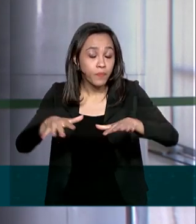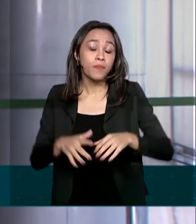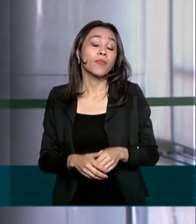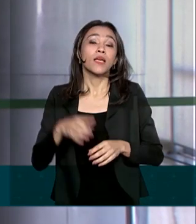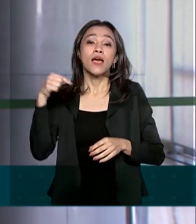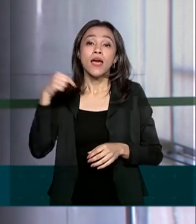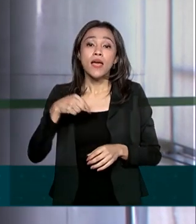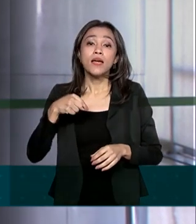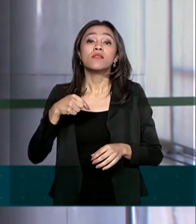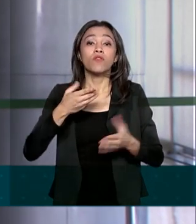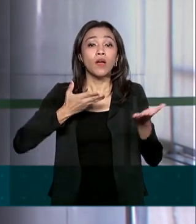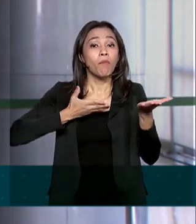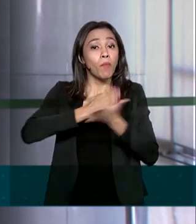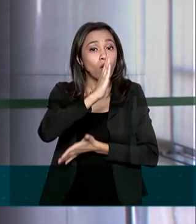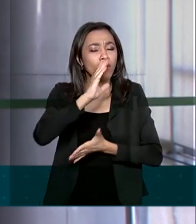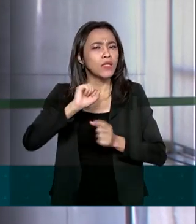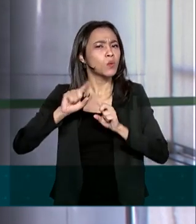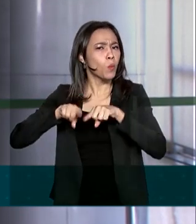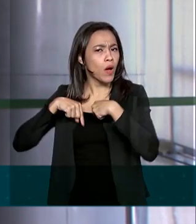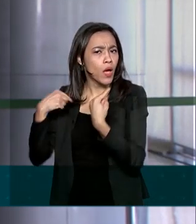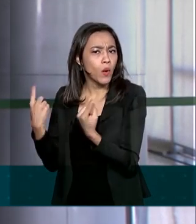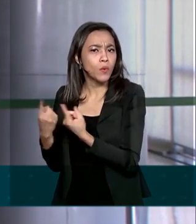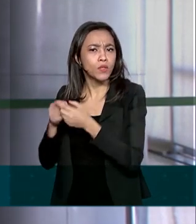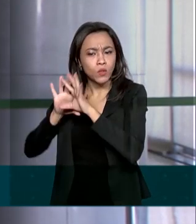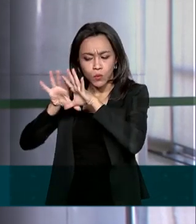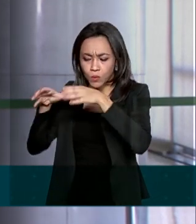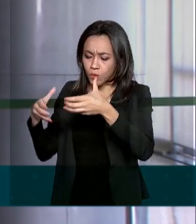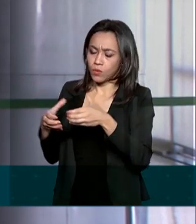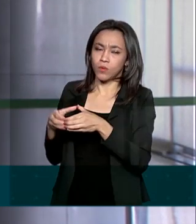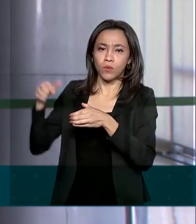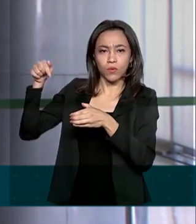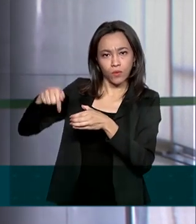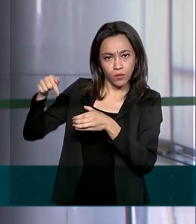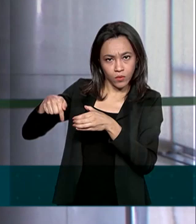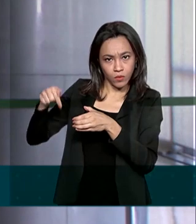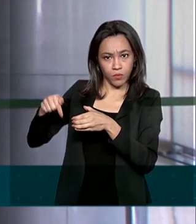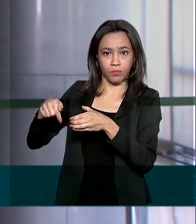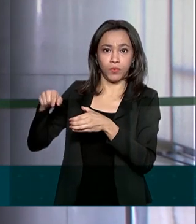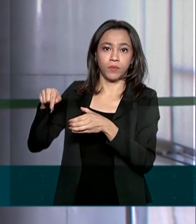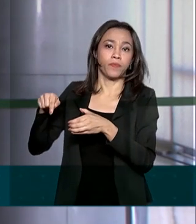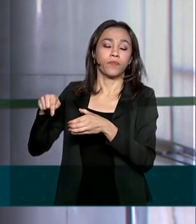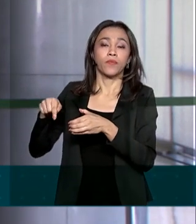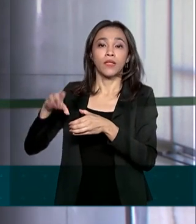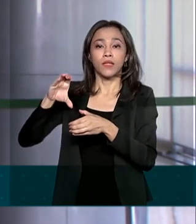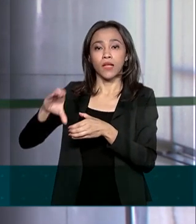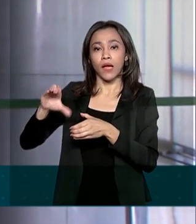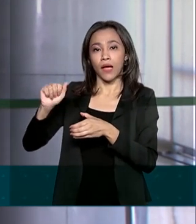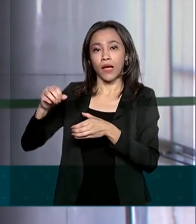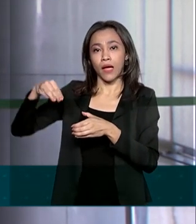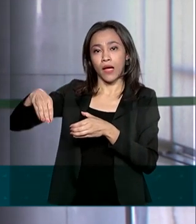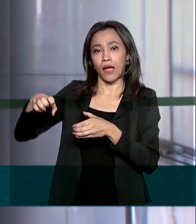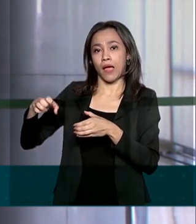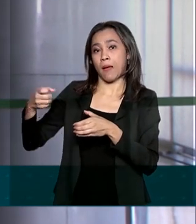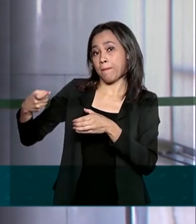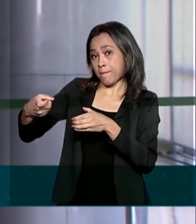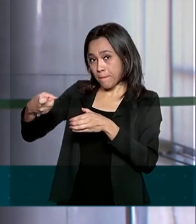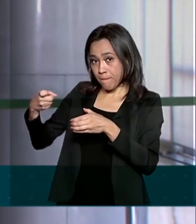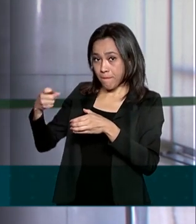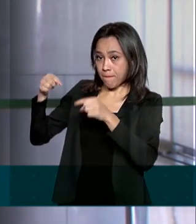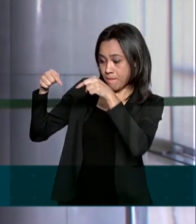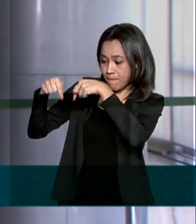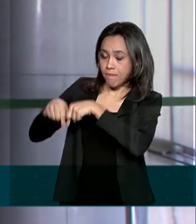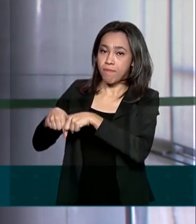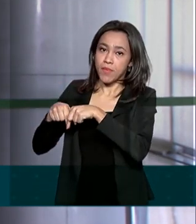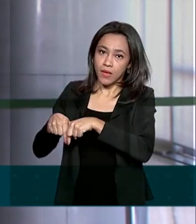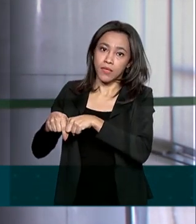medida foi aprovada em reunião virtual do Comitê Executivo de Gestão da CAMEX, a Câmara de Comércio Exterior do